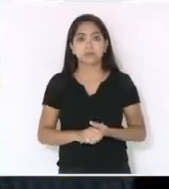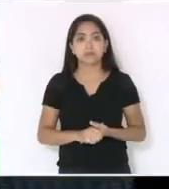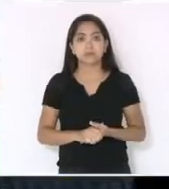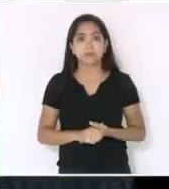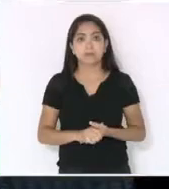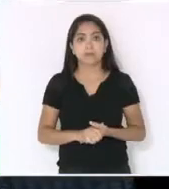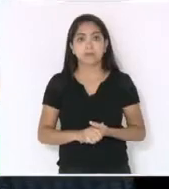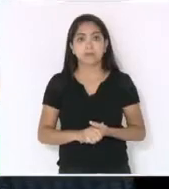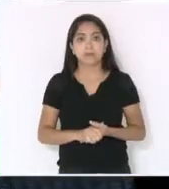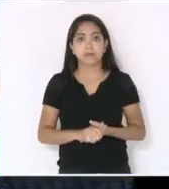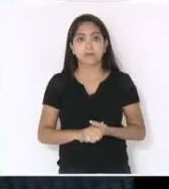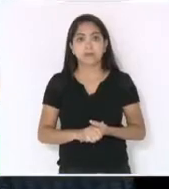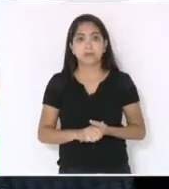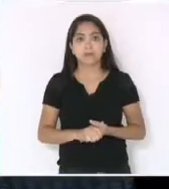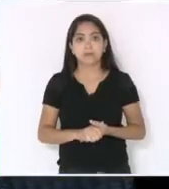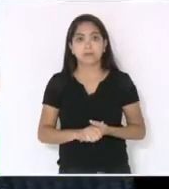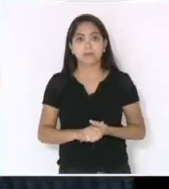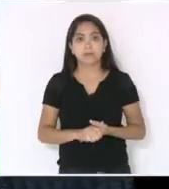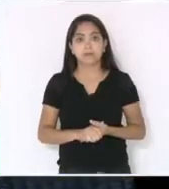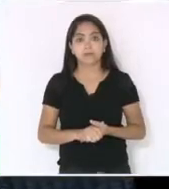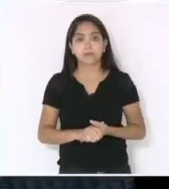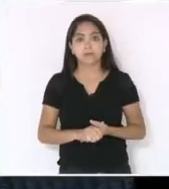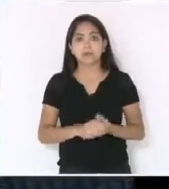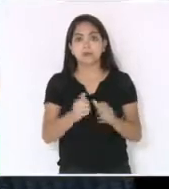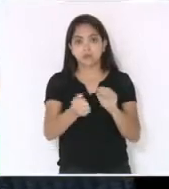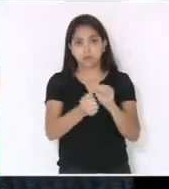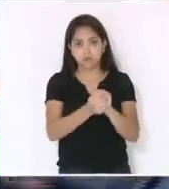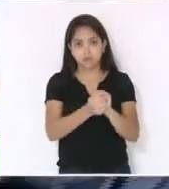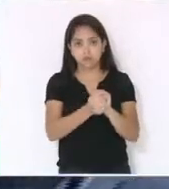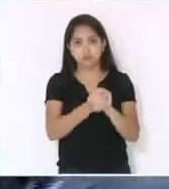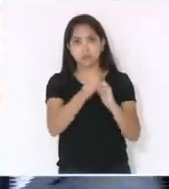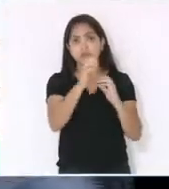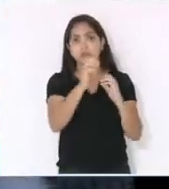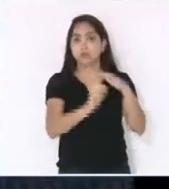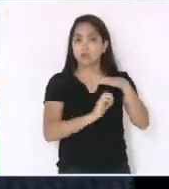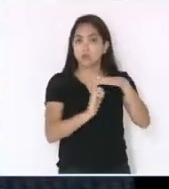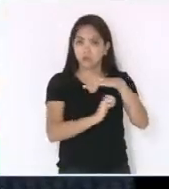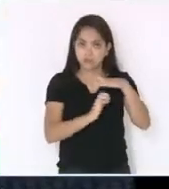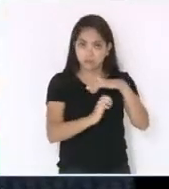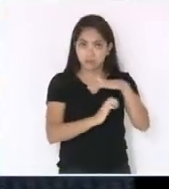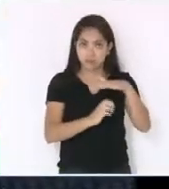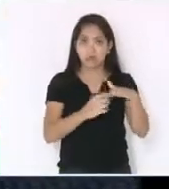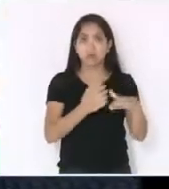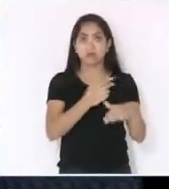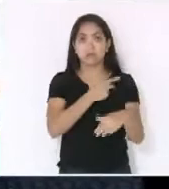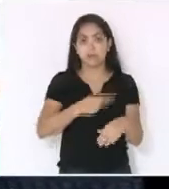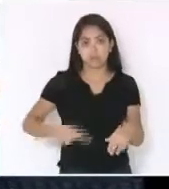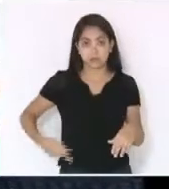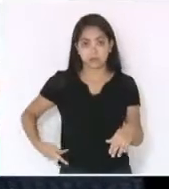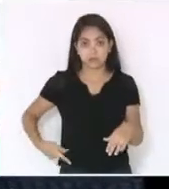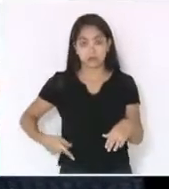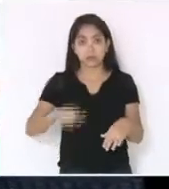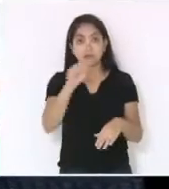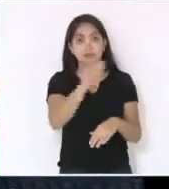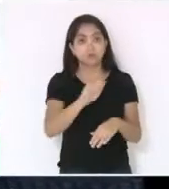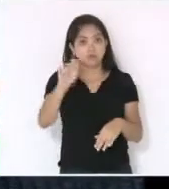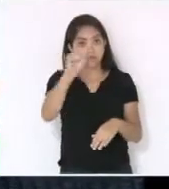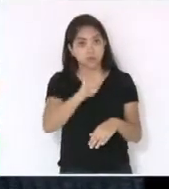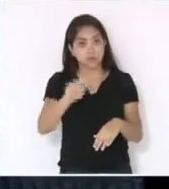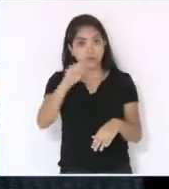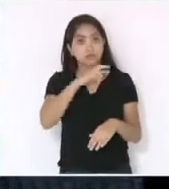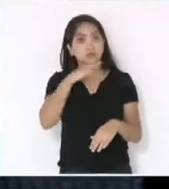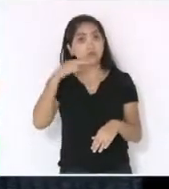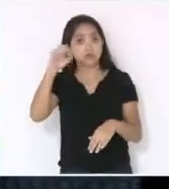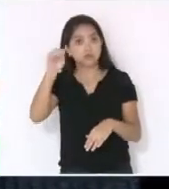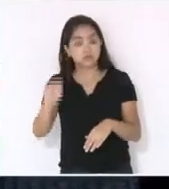que nos visita, juntamente com o empresário e presidente da Associação Empresarial de Jaraguá do Sul, Anselmo